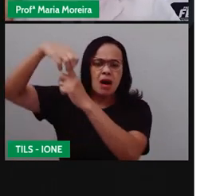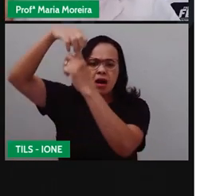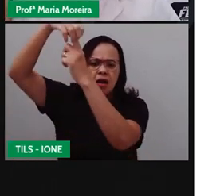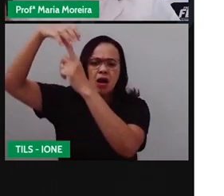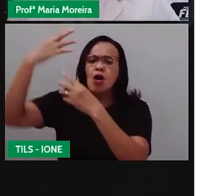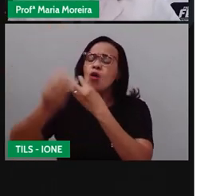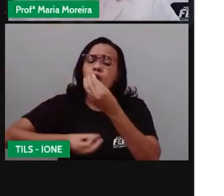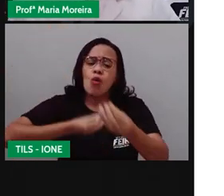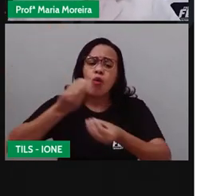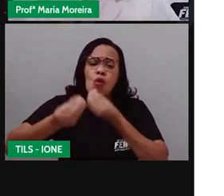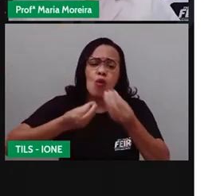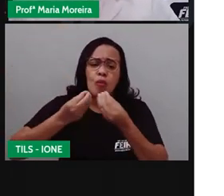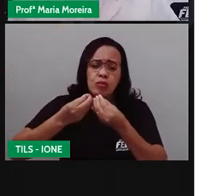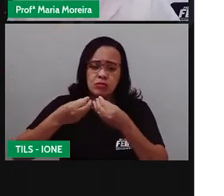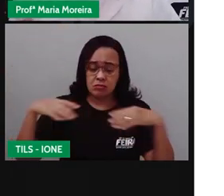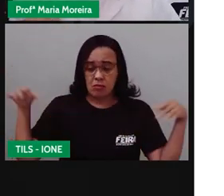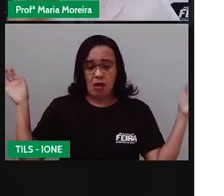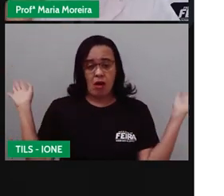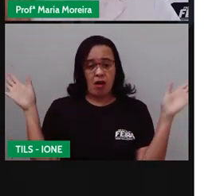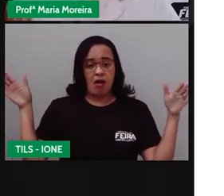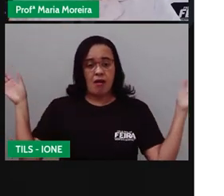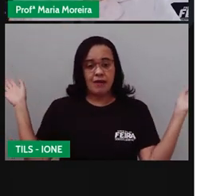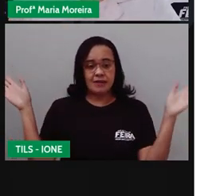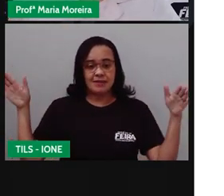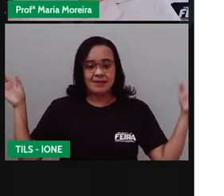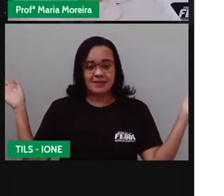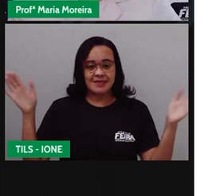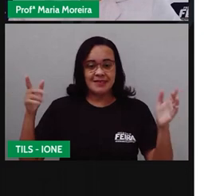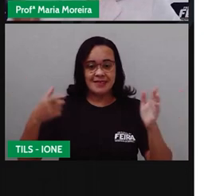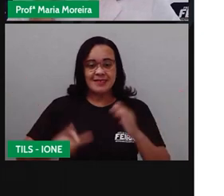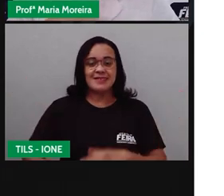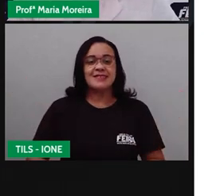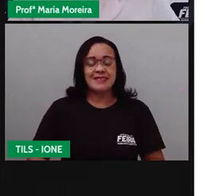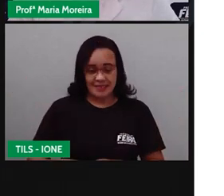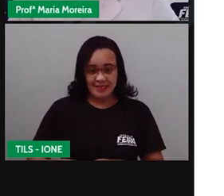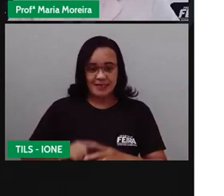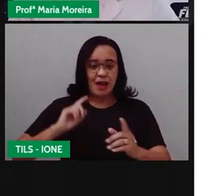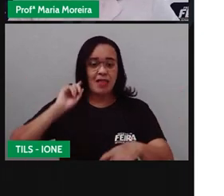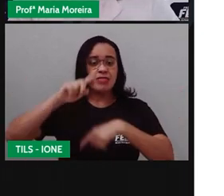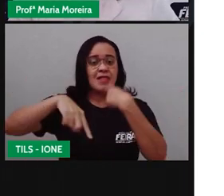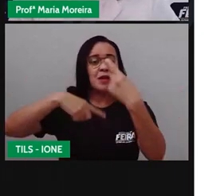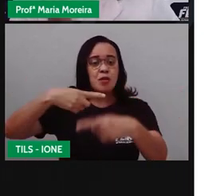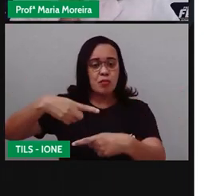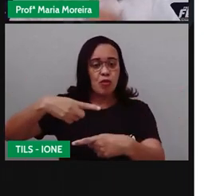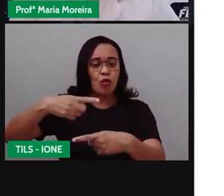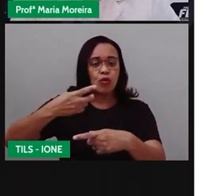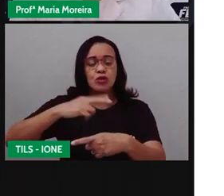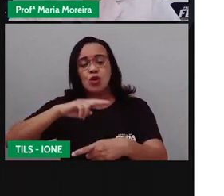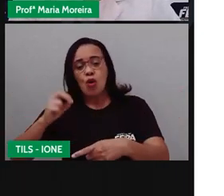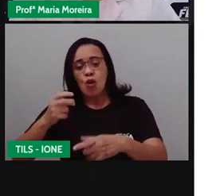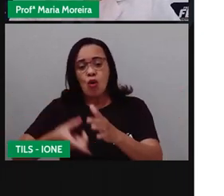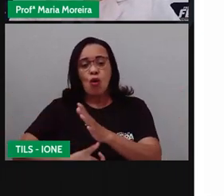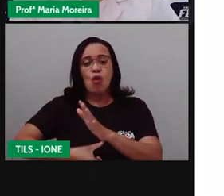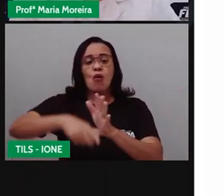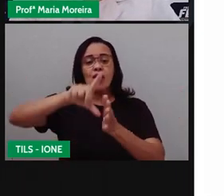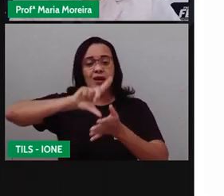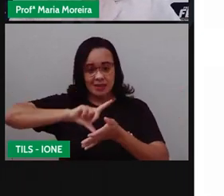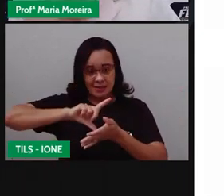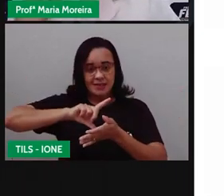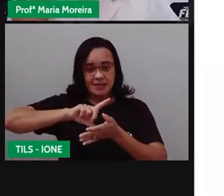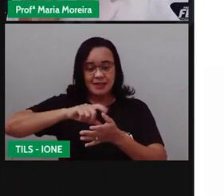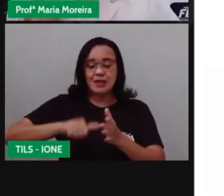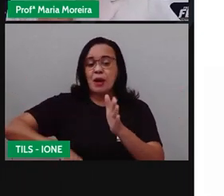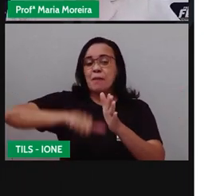ideia de se voar com asas, né, antecedeu ou foi depois dos balões? Primeiro vieram que os balões e